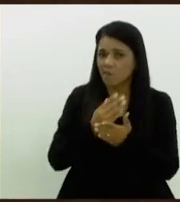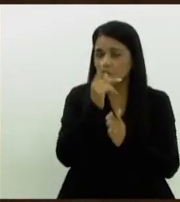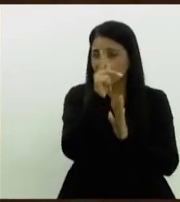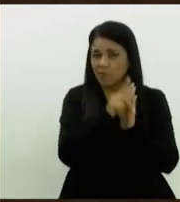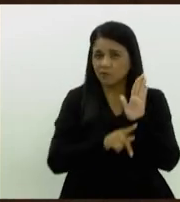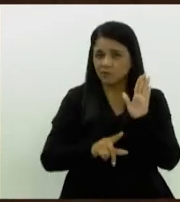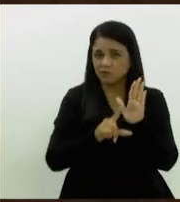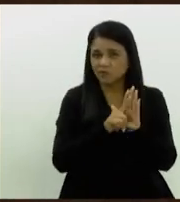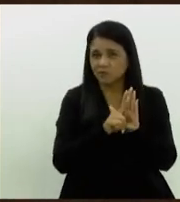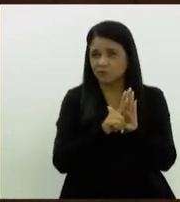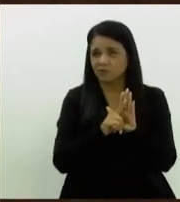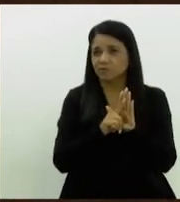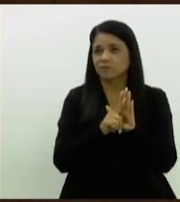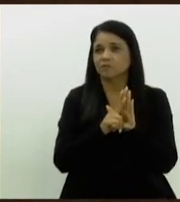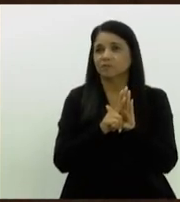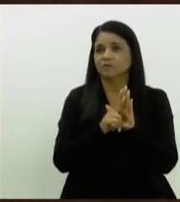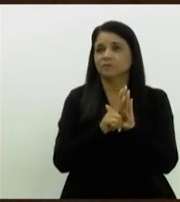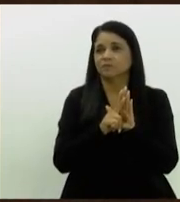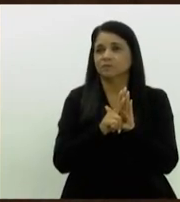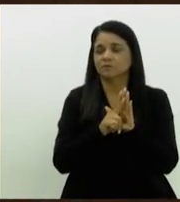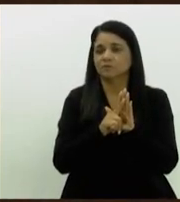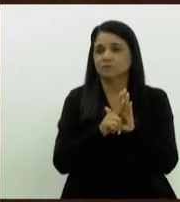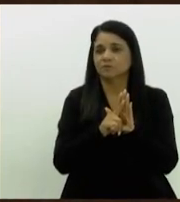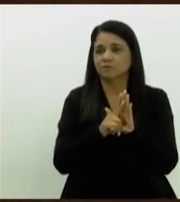como esses, porque